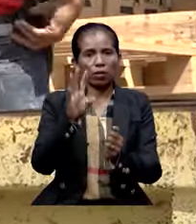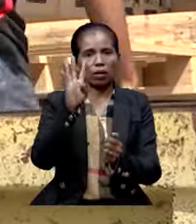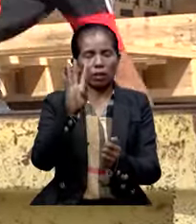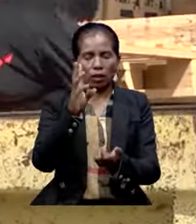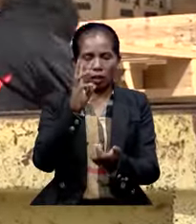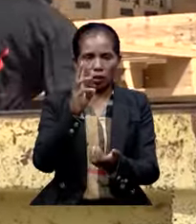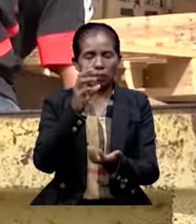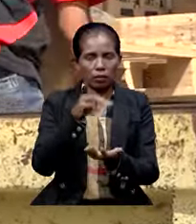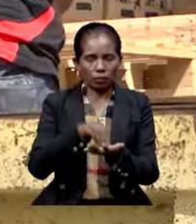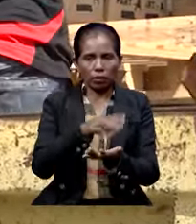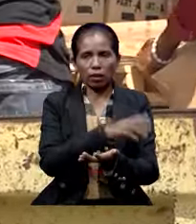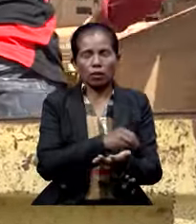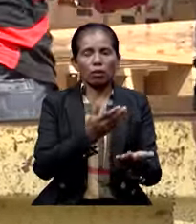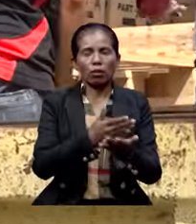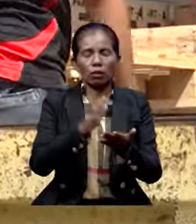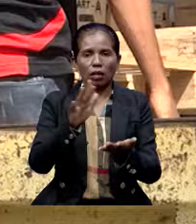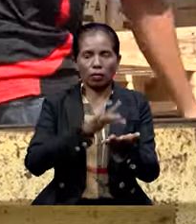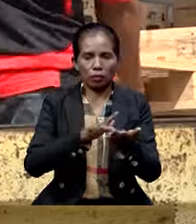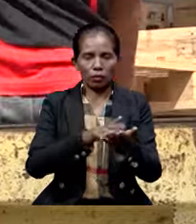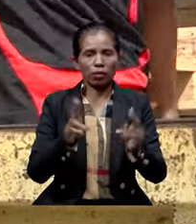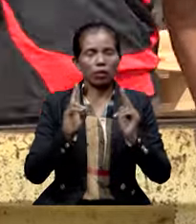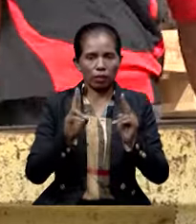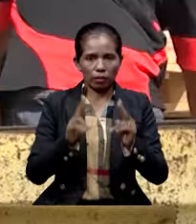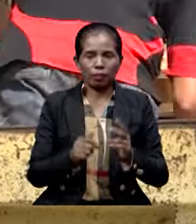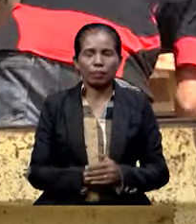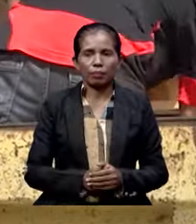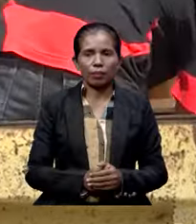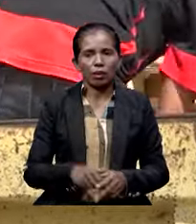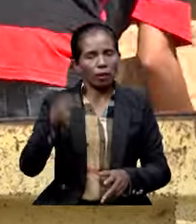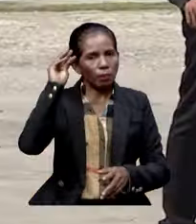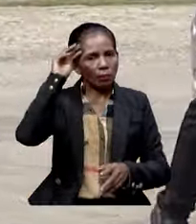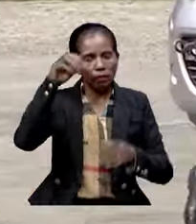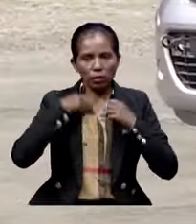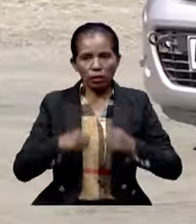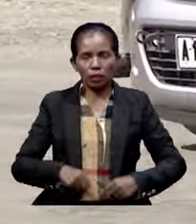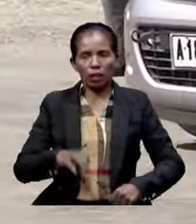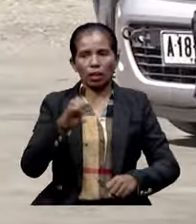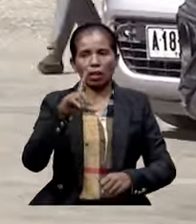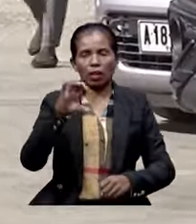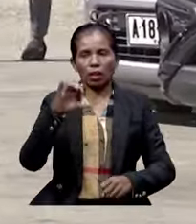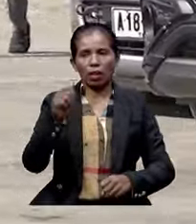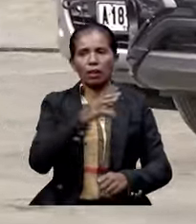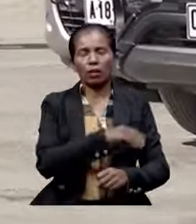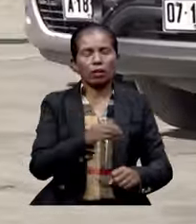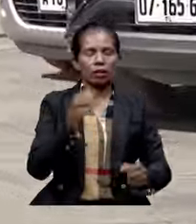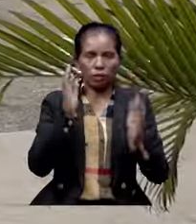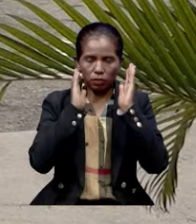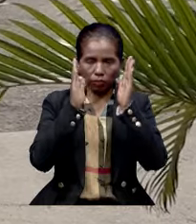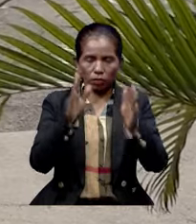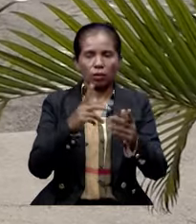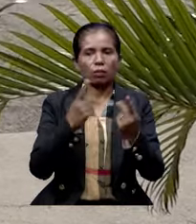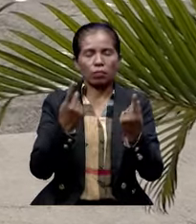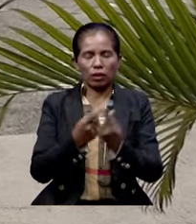para o Ministério da Saúde a tu compra em moro com pedido urgência. No nem Ministra da Saúde, ele dos Reis Amaral, halo adjudicação de reita para a